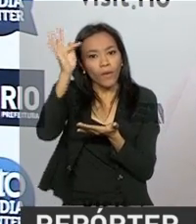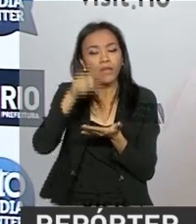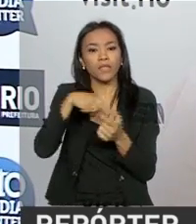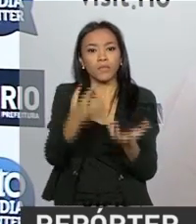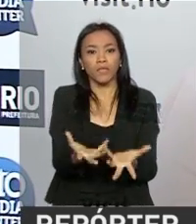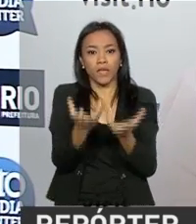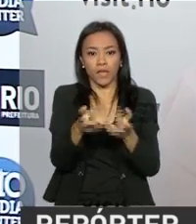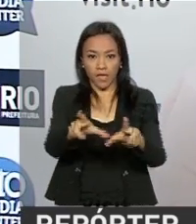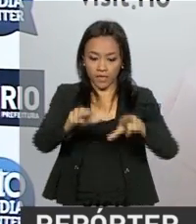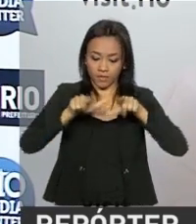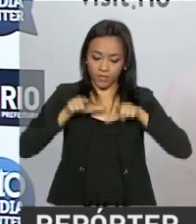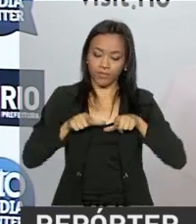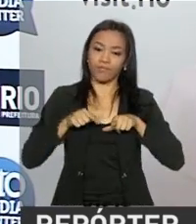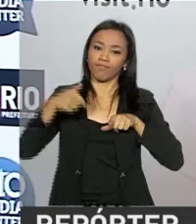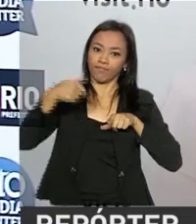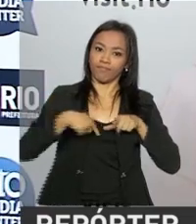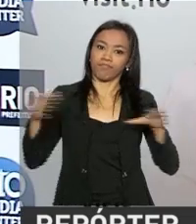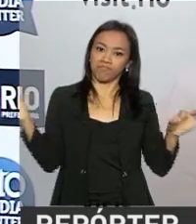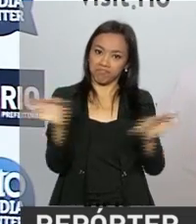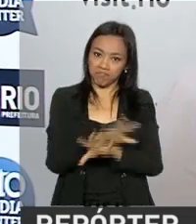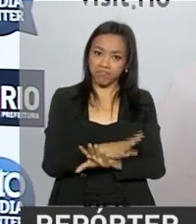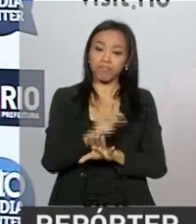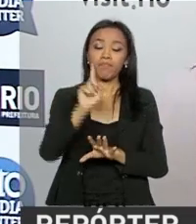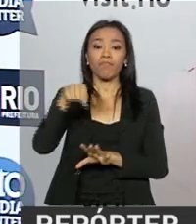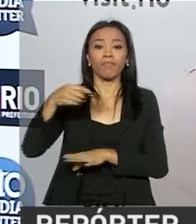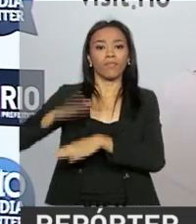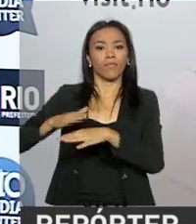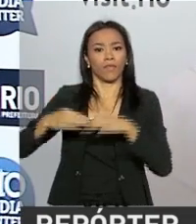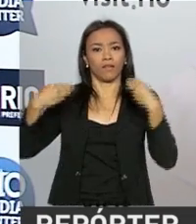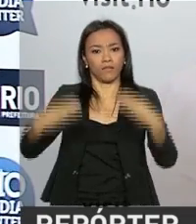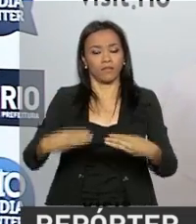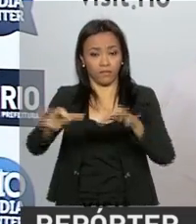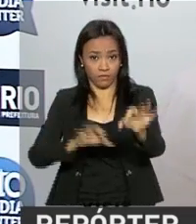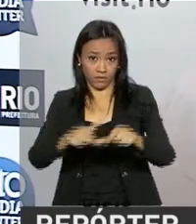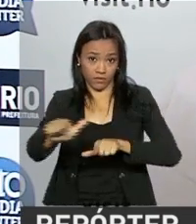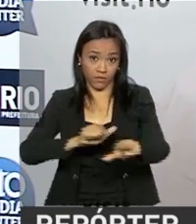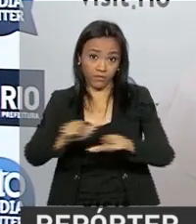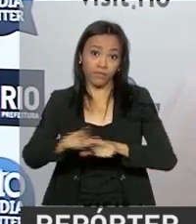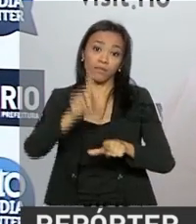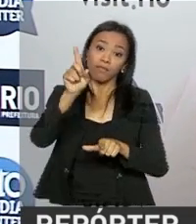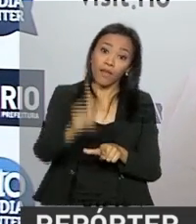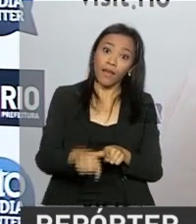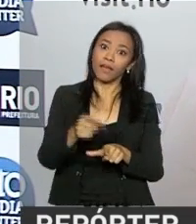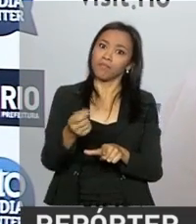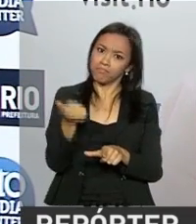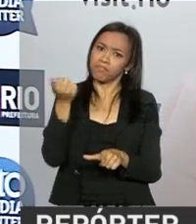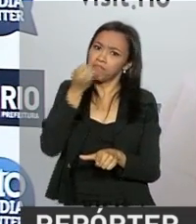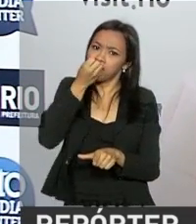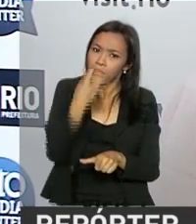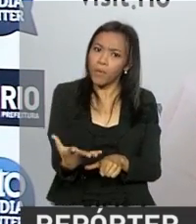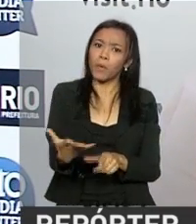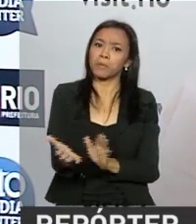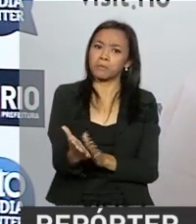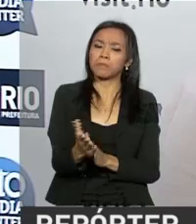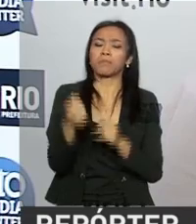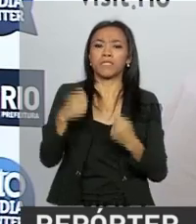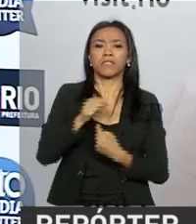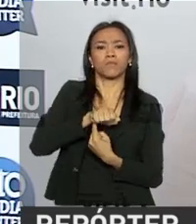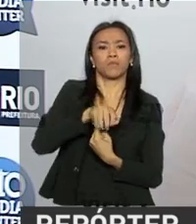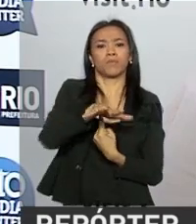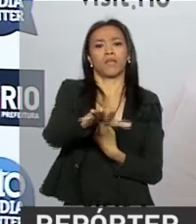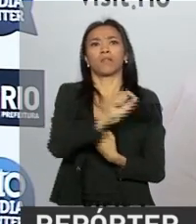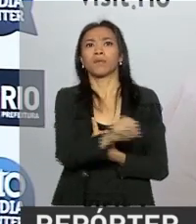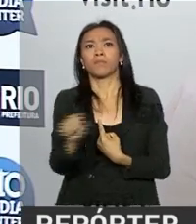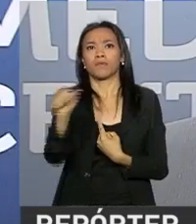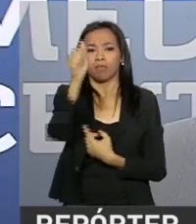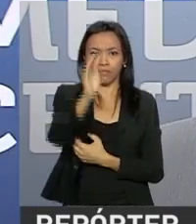de conclusão do programa. Segundo o ministro do Trabalho, Ronaldo Nogueira, a iniciativa deu tão certo que deve ser replicada em outros